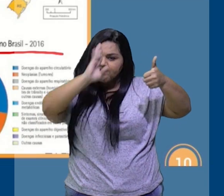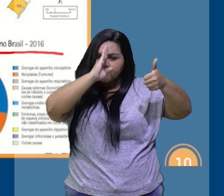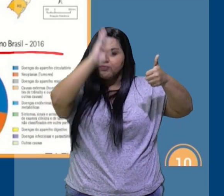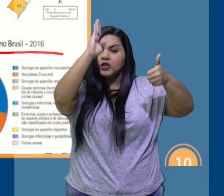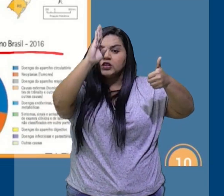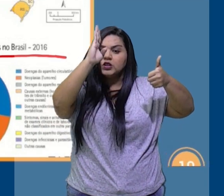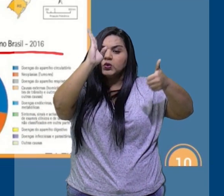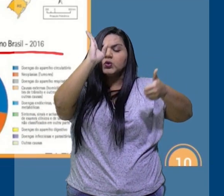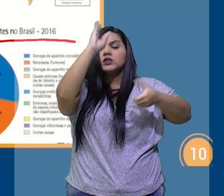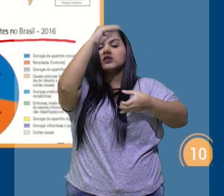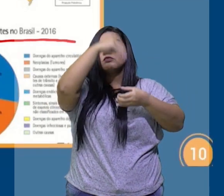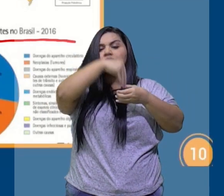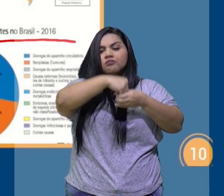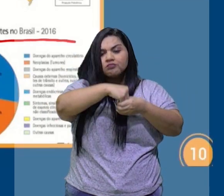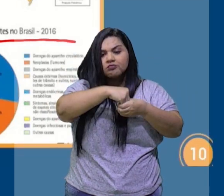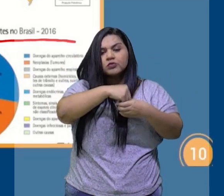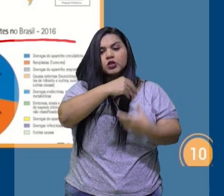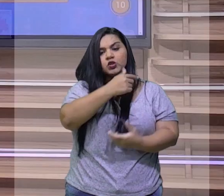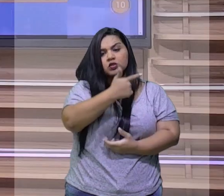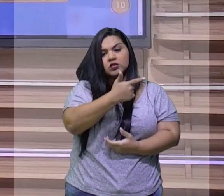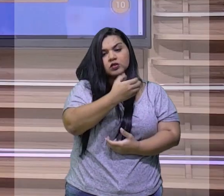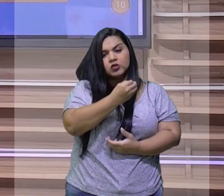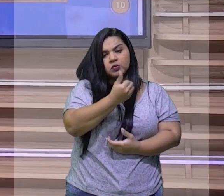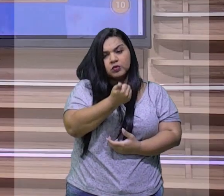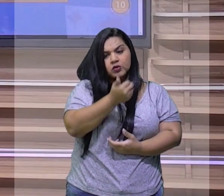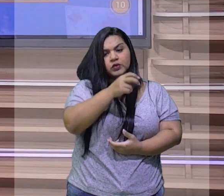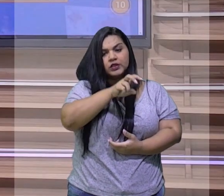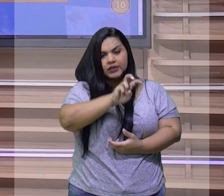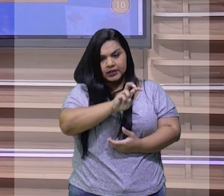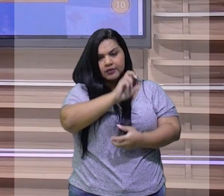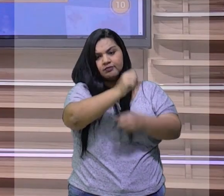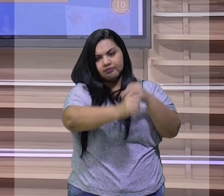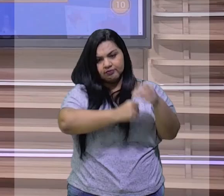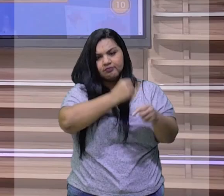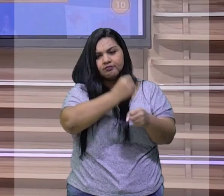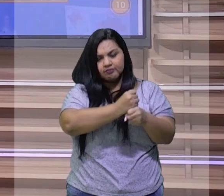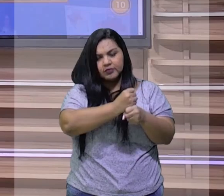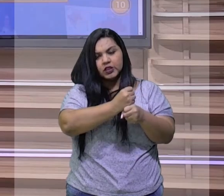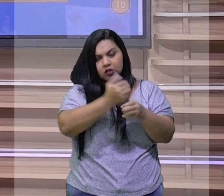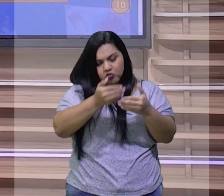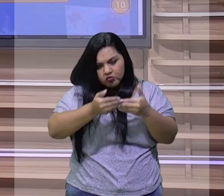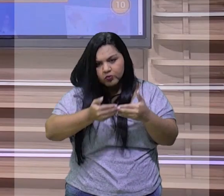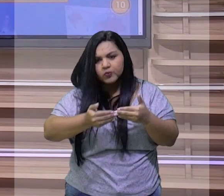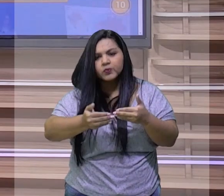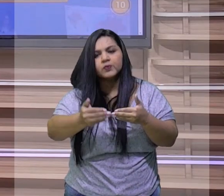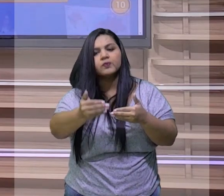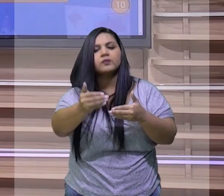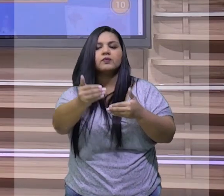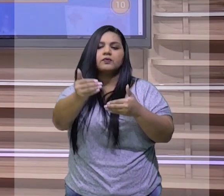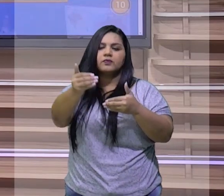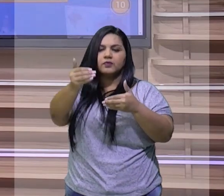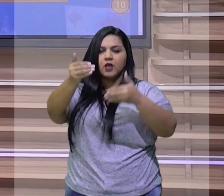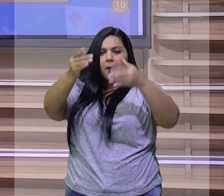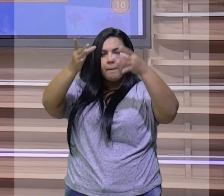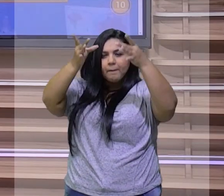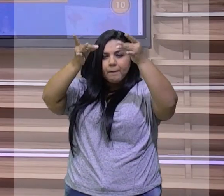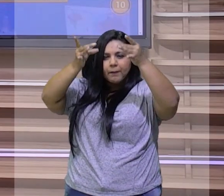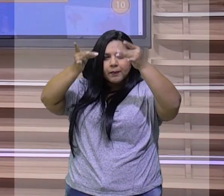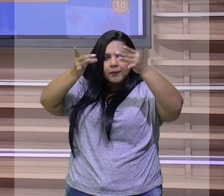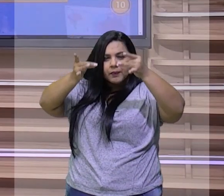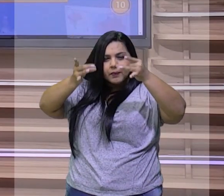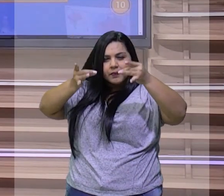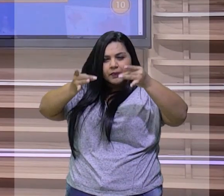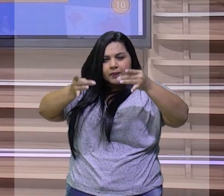mortalidade infantil no ano de 2015, né, e a partir disso você consegue ali descrever essa taxa